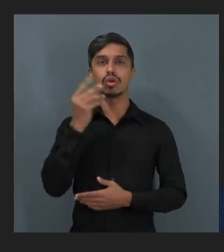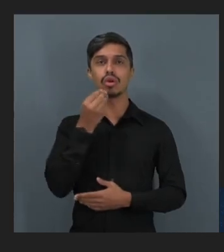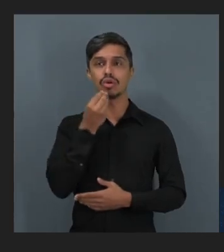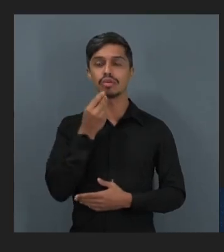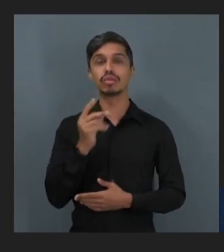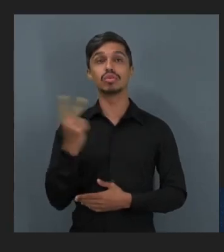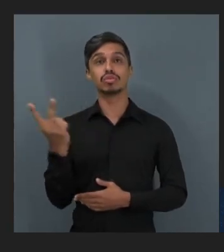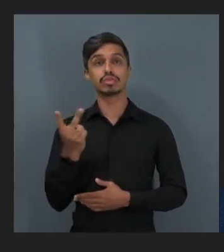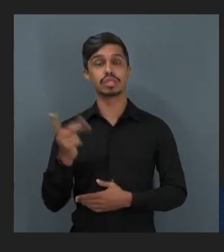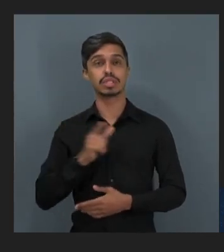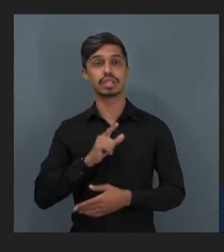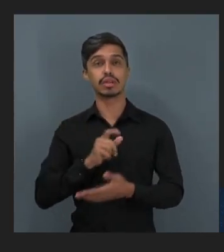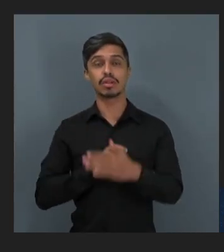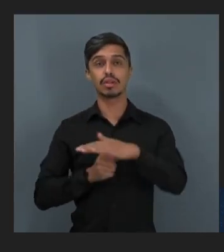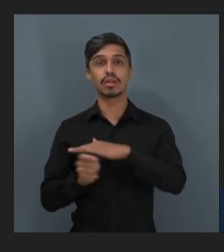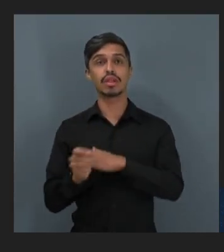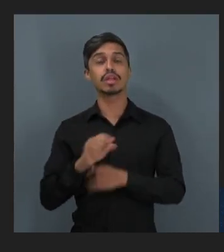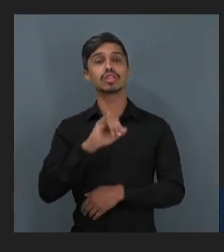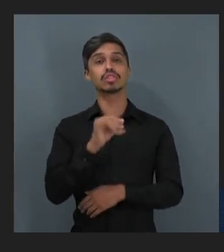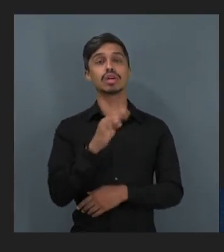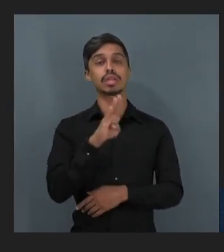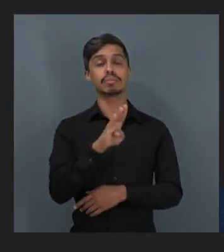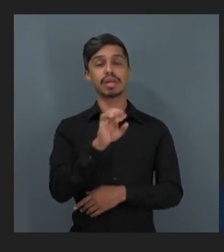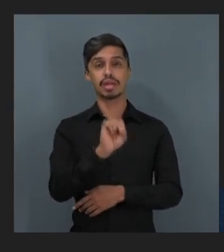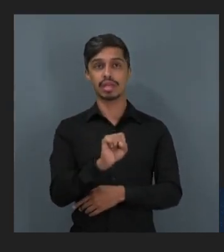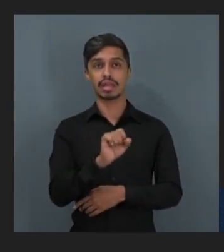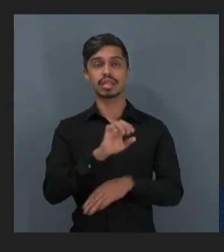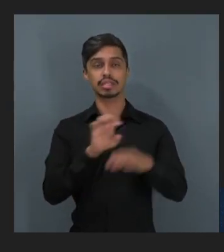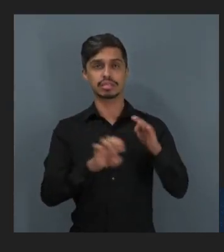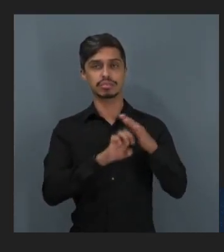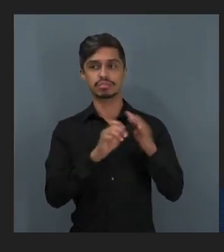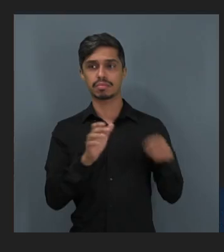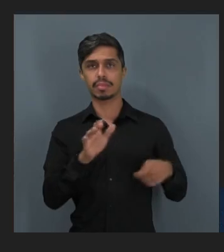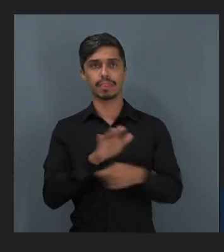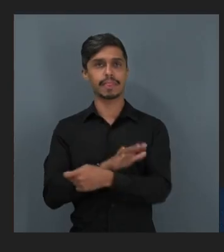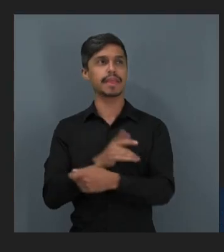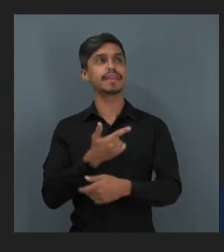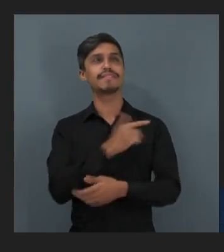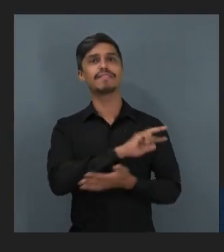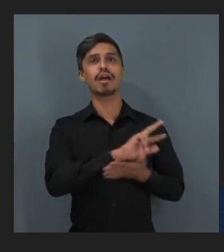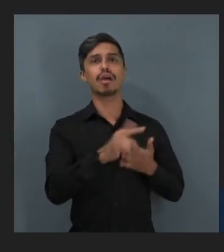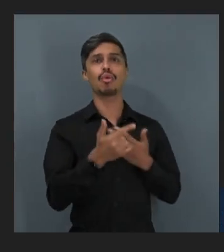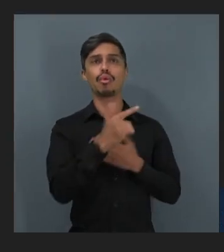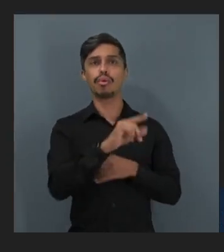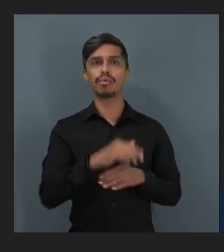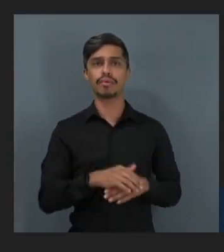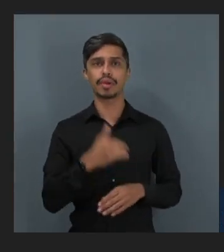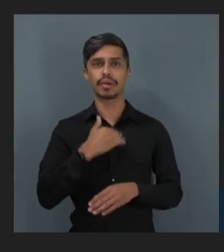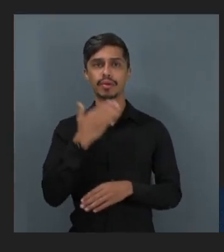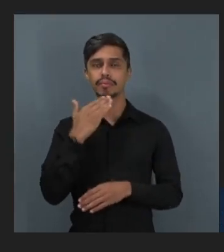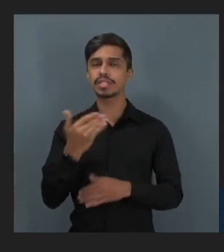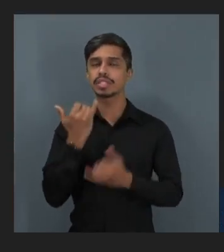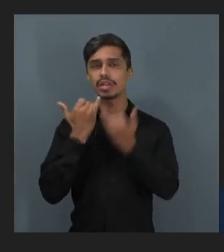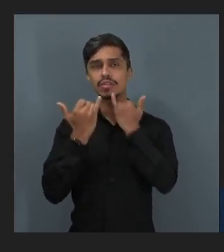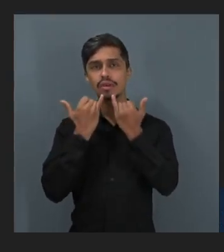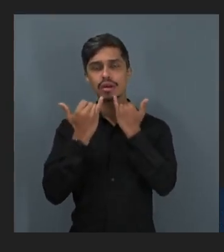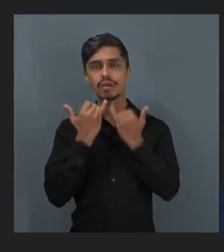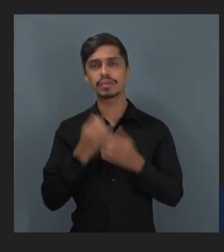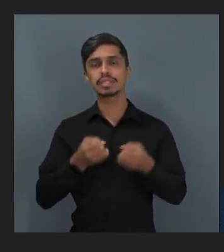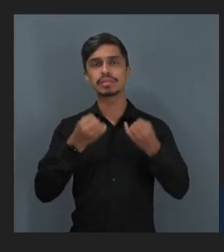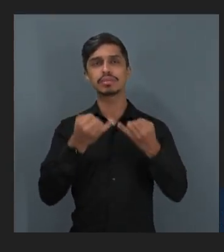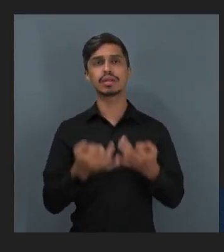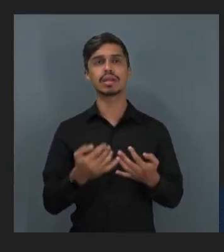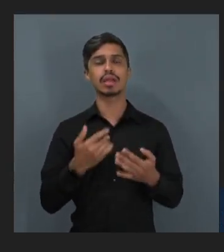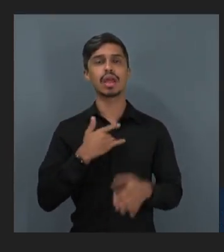pela JBS, entre outras empresas, né? Inclusive, eu fiz um pedido de informações. Assim que